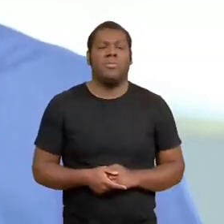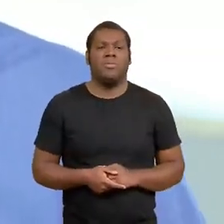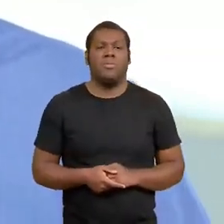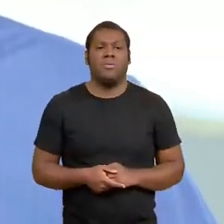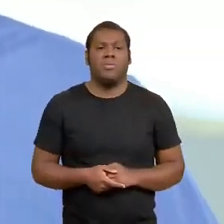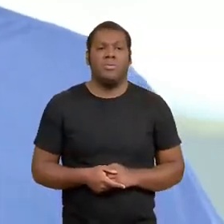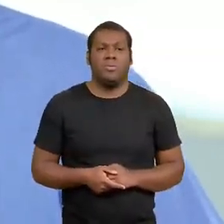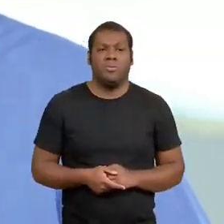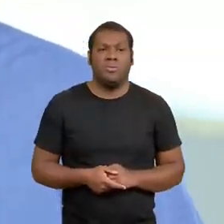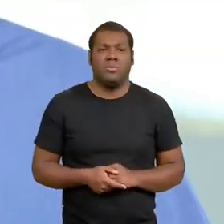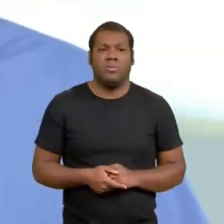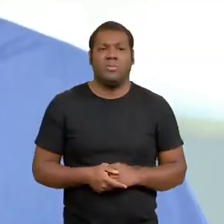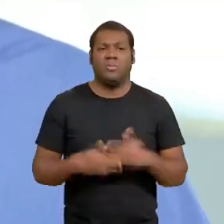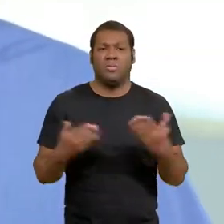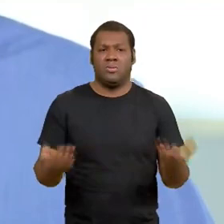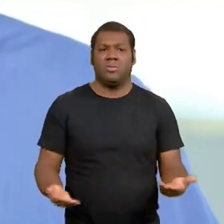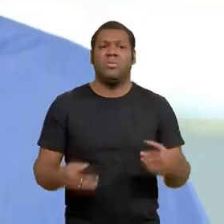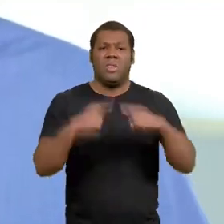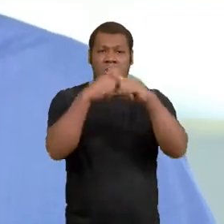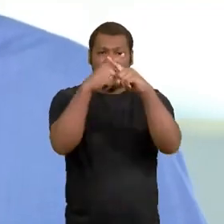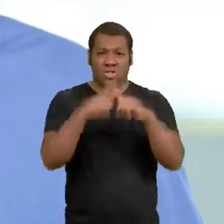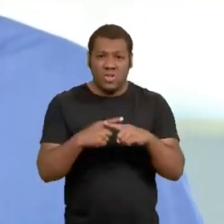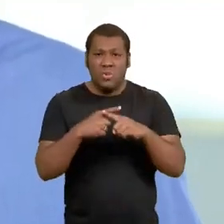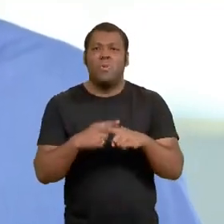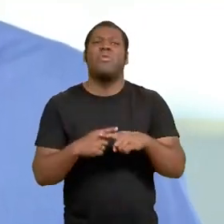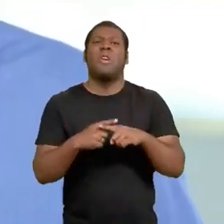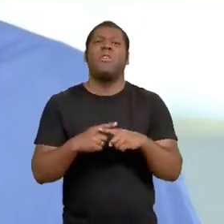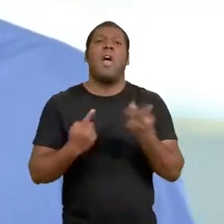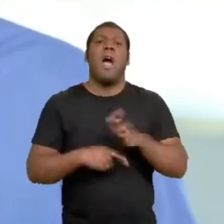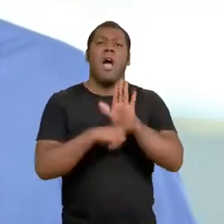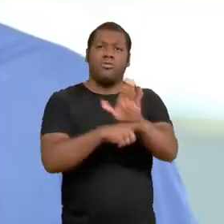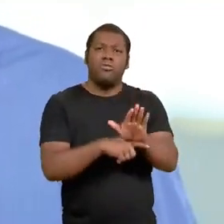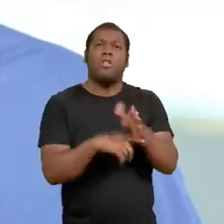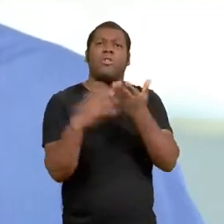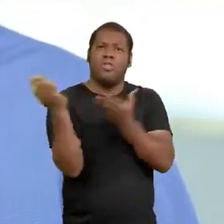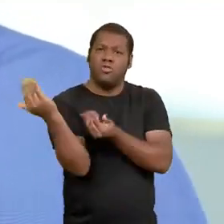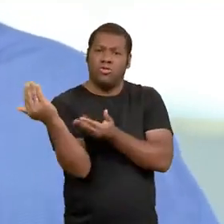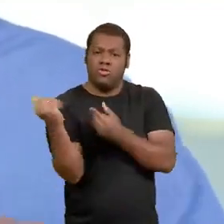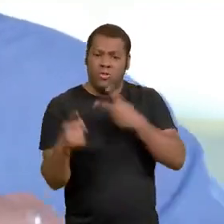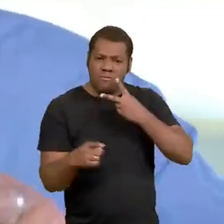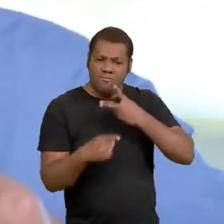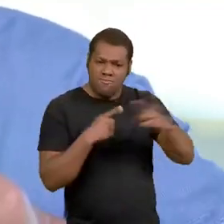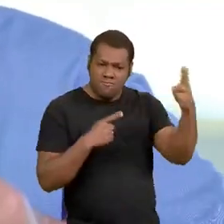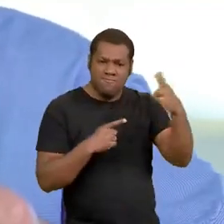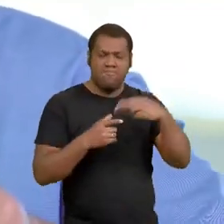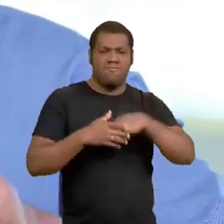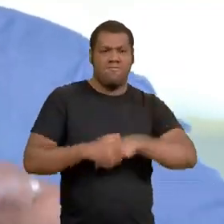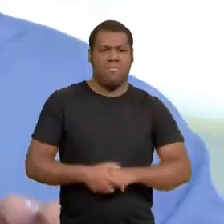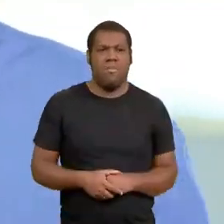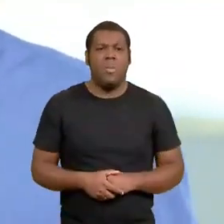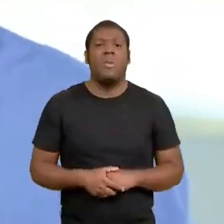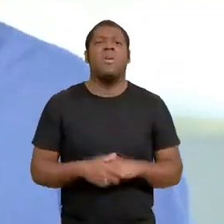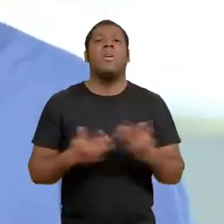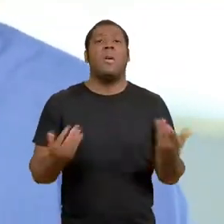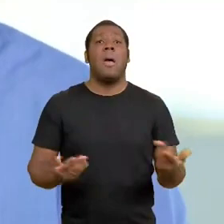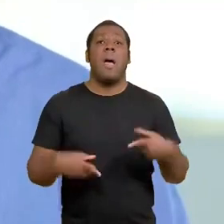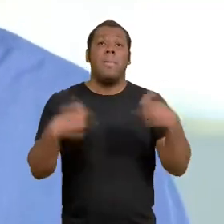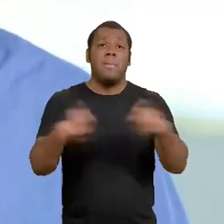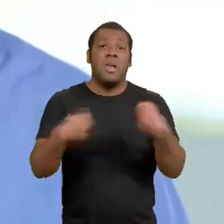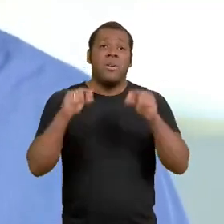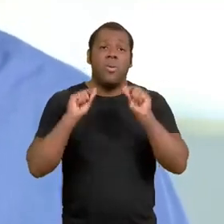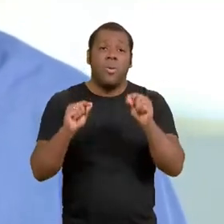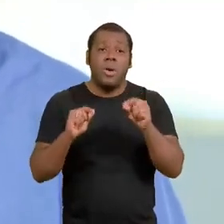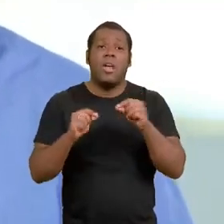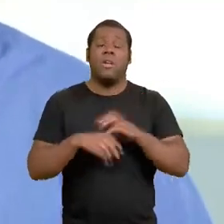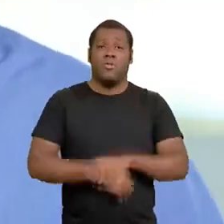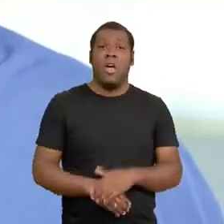para trás. E o jeito de todo mundo andar um pouco para frente é a gente criar oportunidade igual para todas